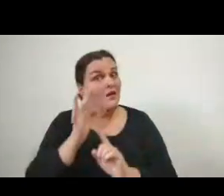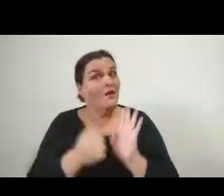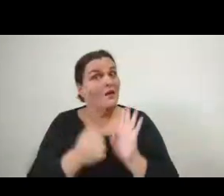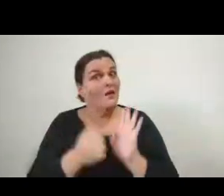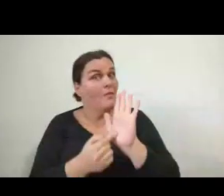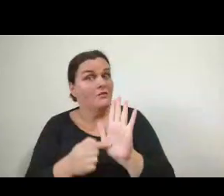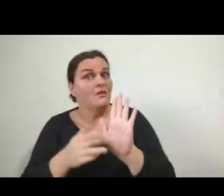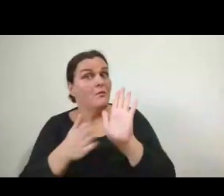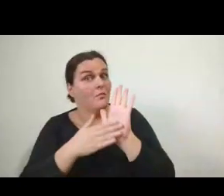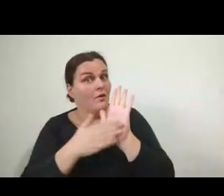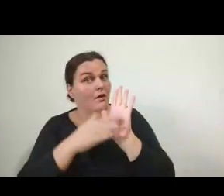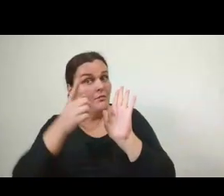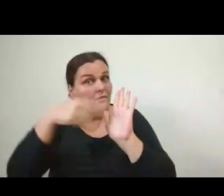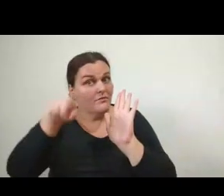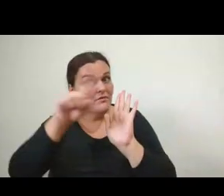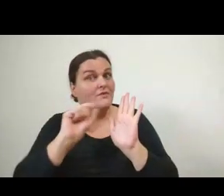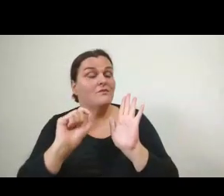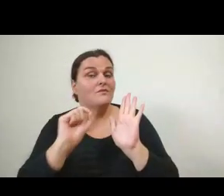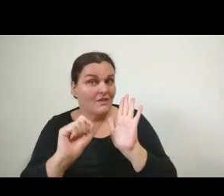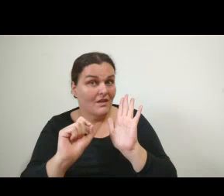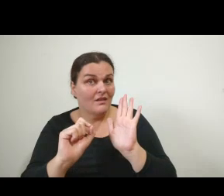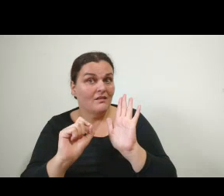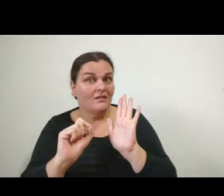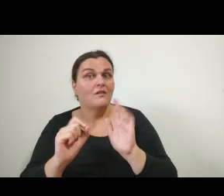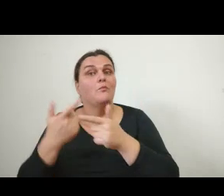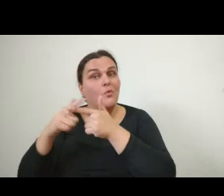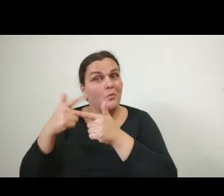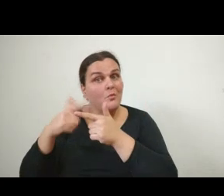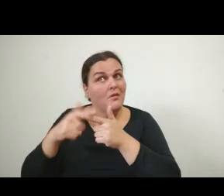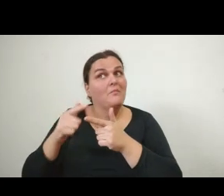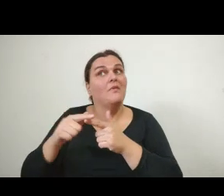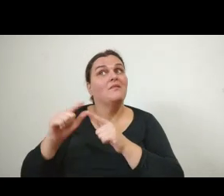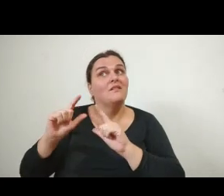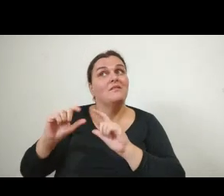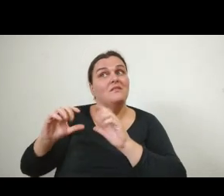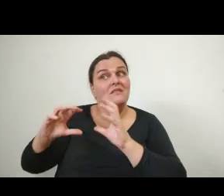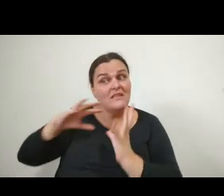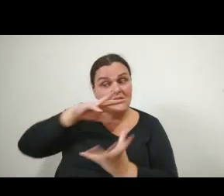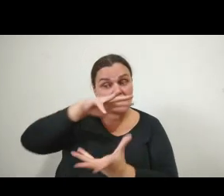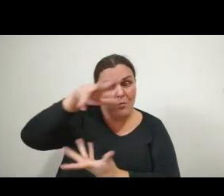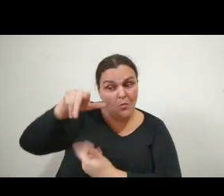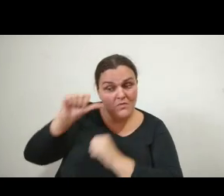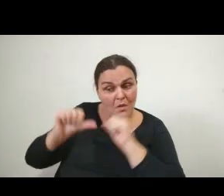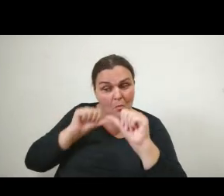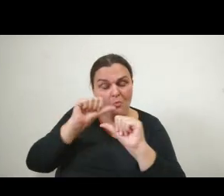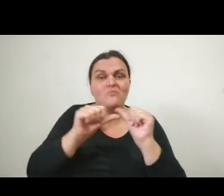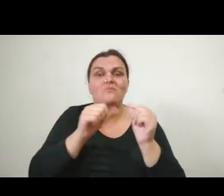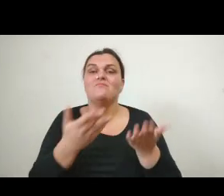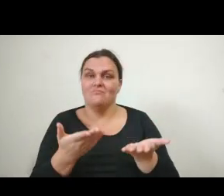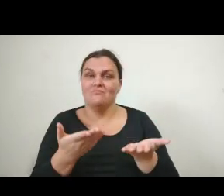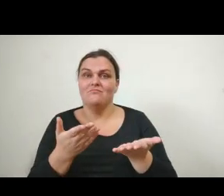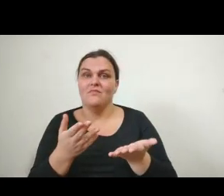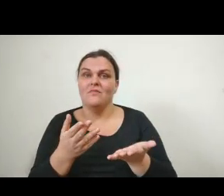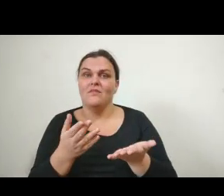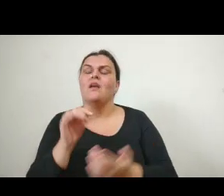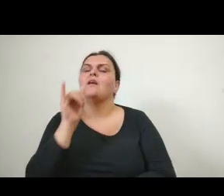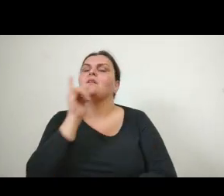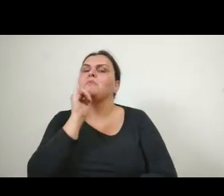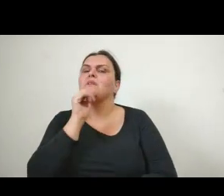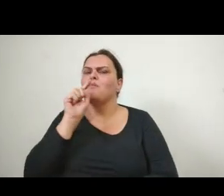climáticas. Na região sul do país, a gente tem observado nos últimos anos, né,